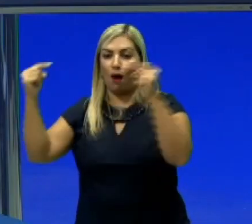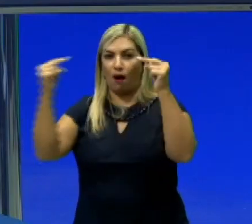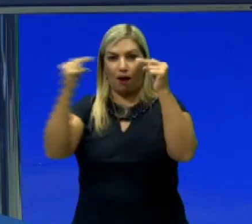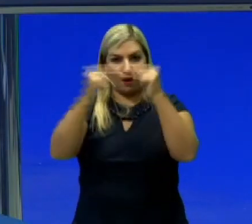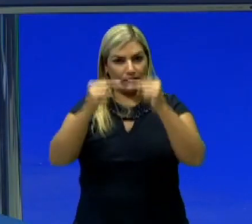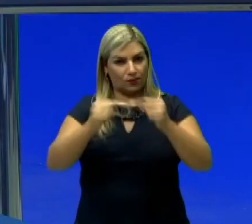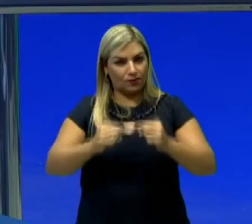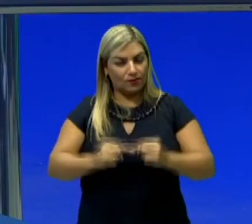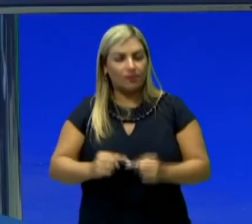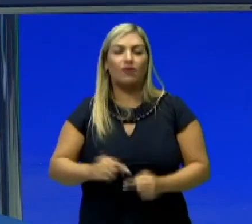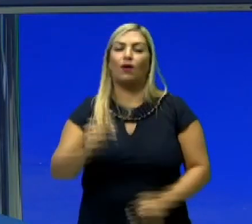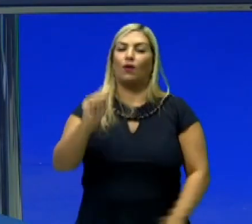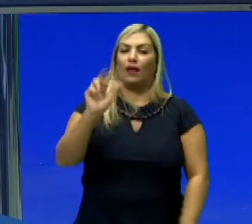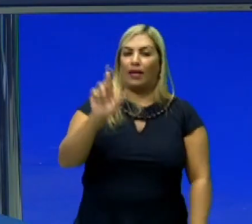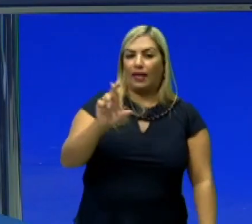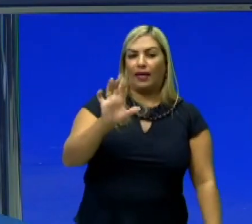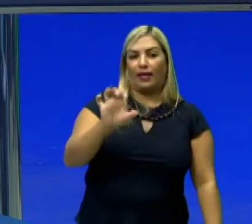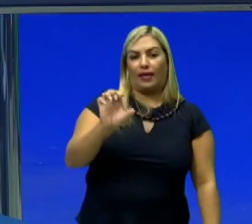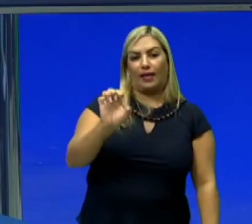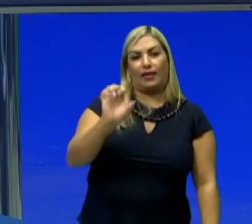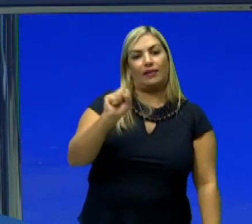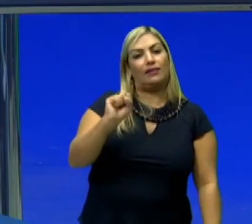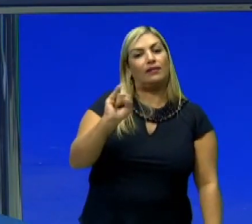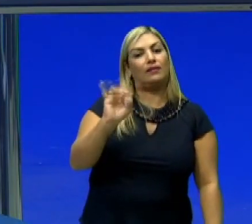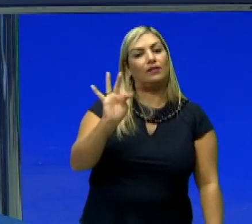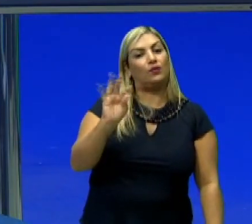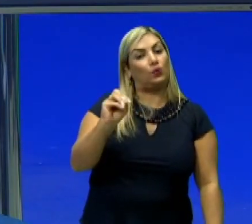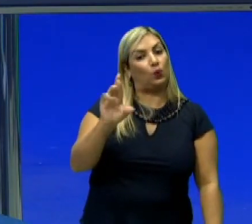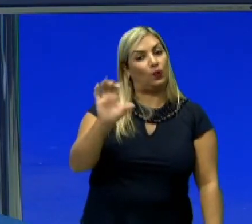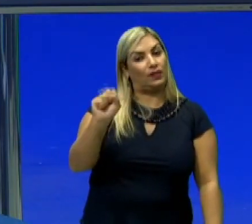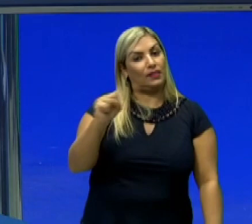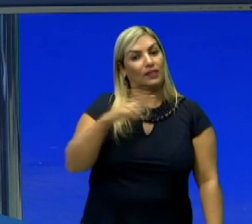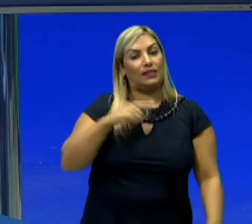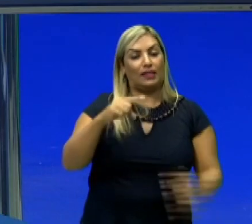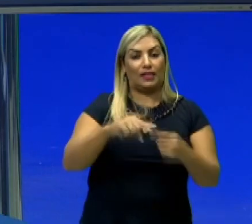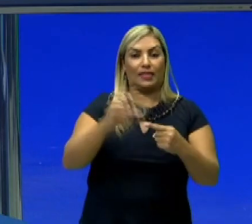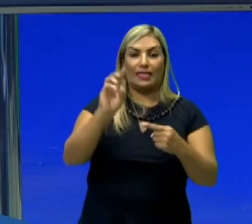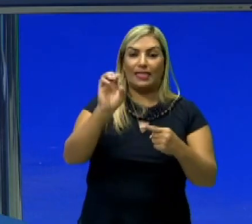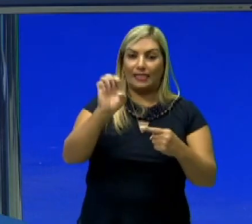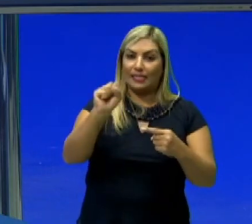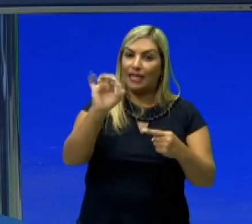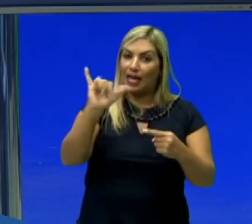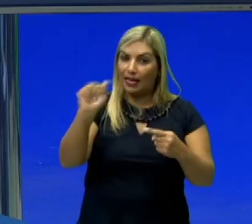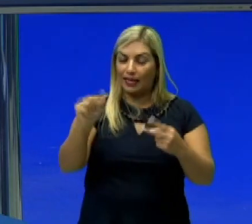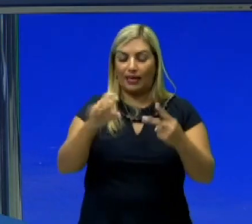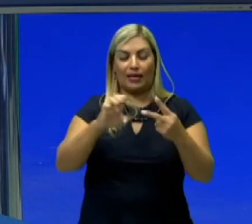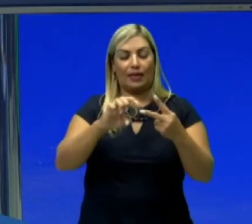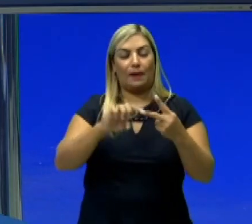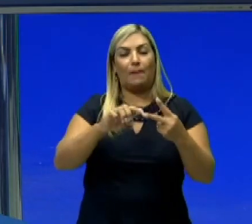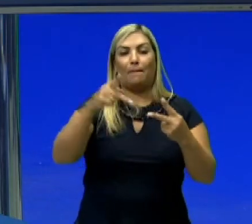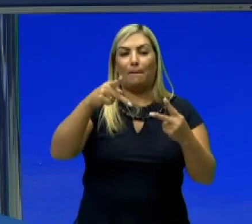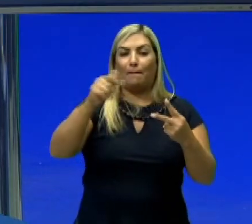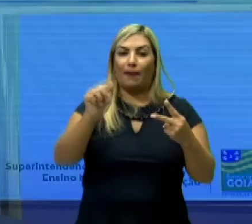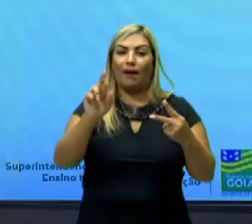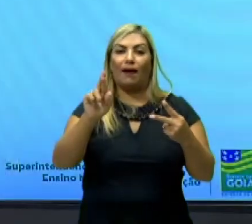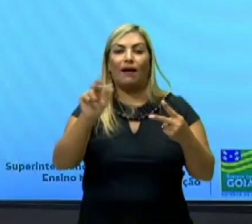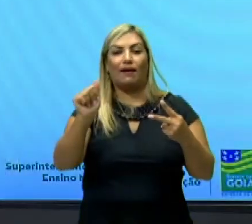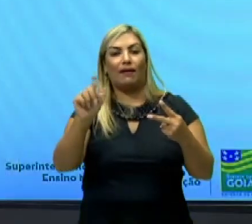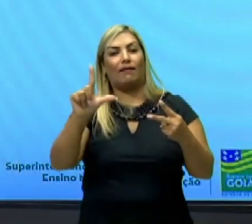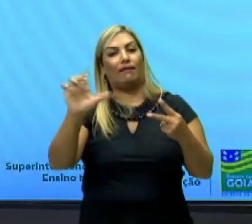de resistores que nós vamos ter. Nós vamos ter série, paralelo e mista. Primeiro caso, vamos